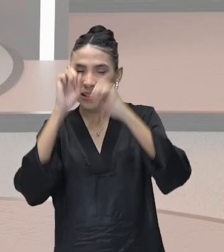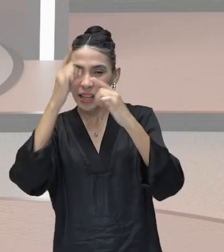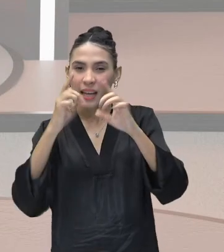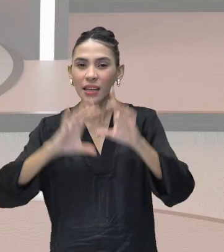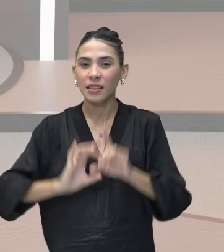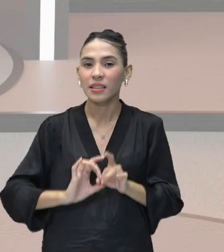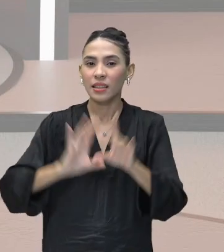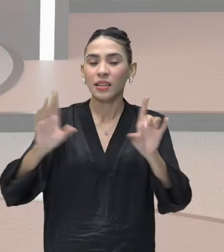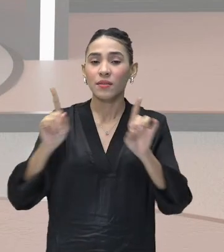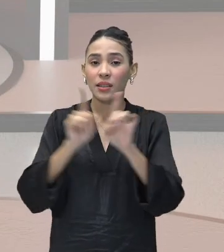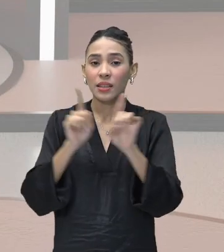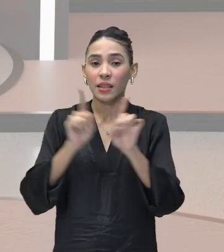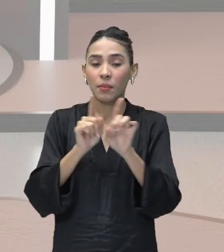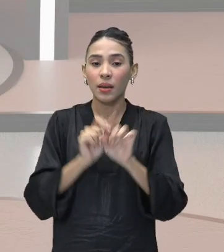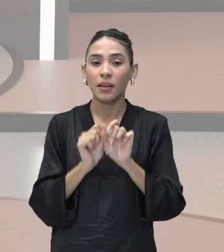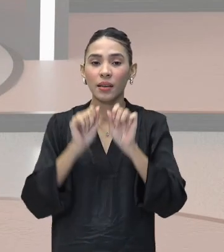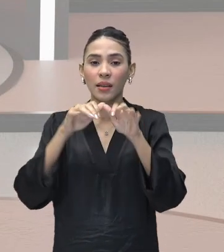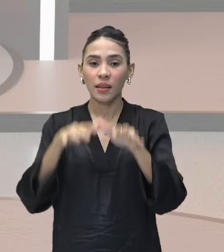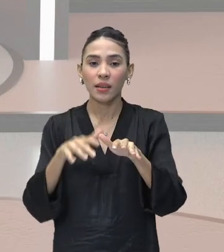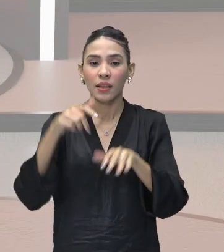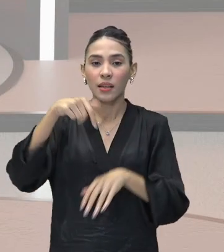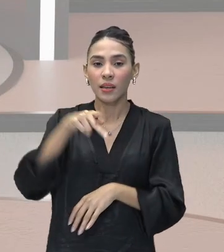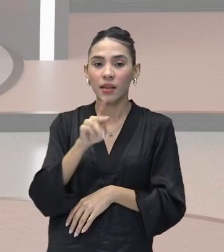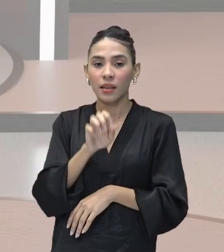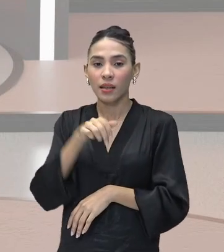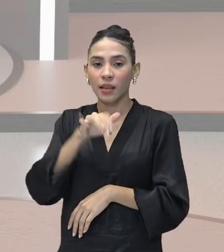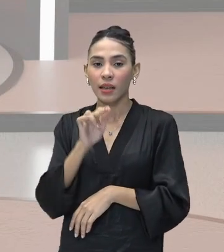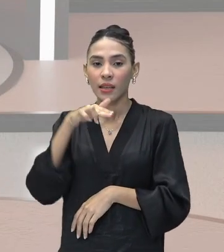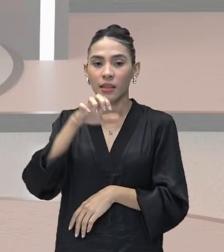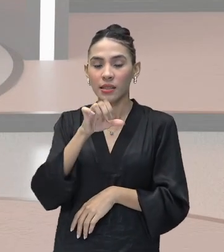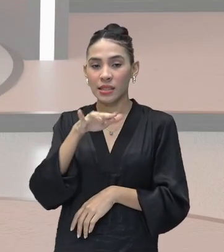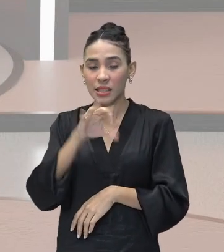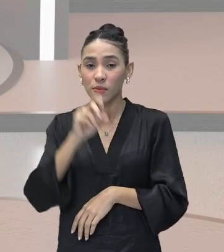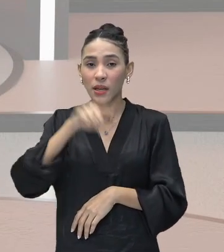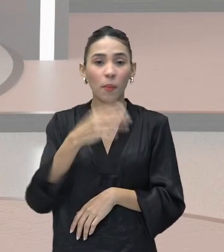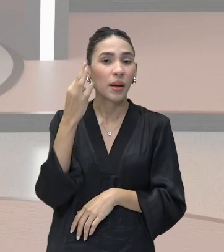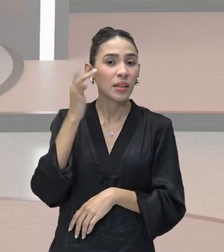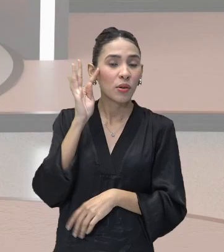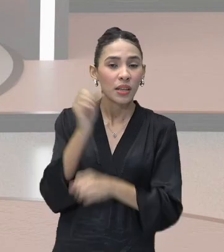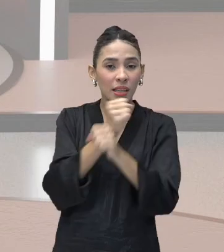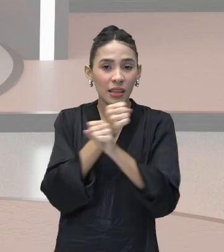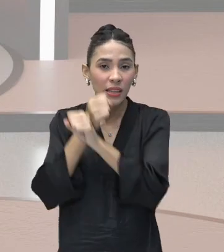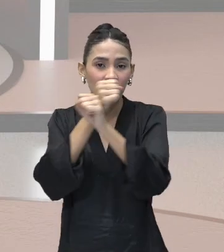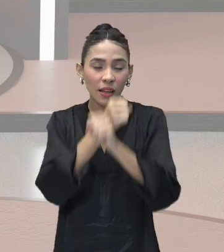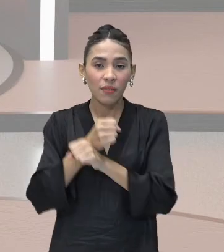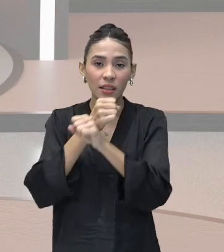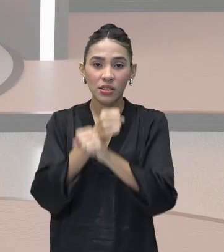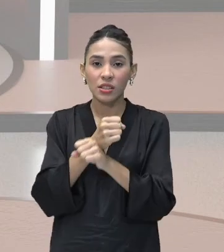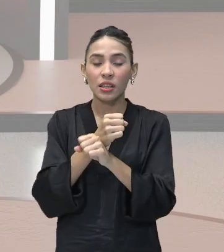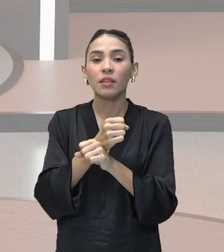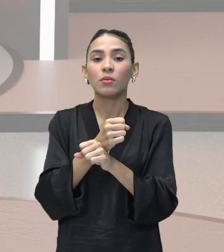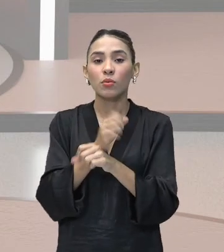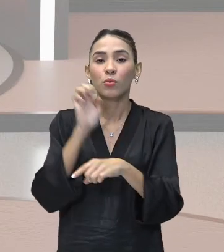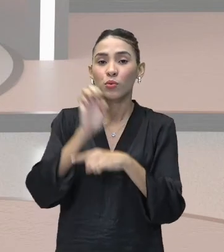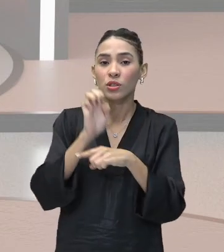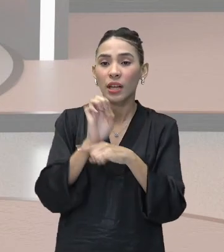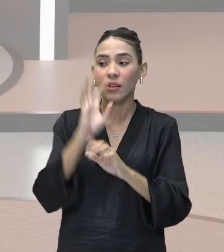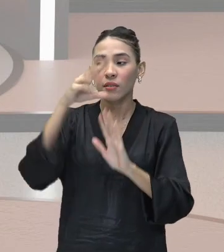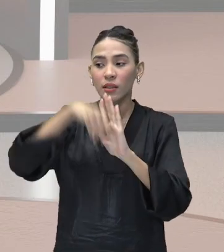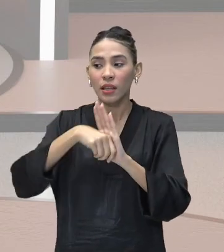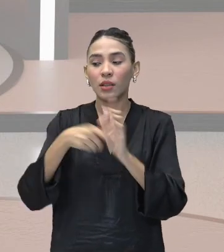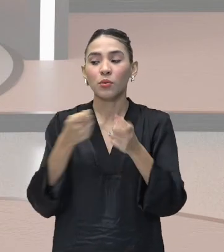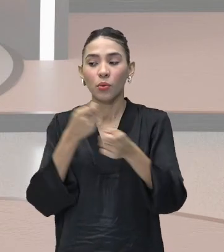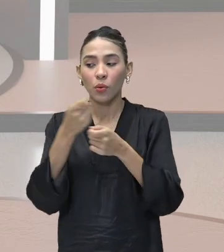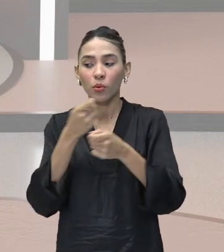e à ascensão do keynesianismo, uma teoria econômica que defendia a intervenção do Estado na economia para estimular